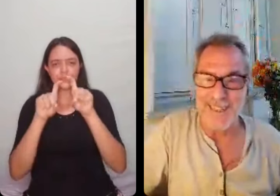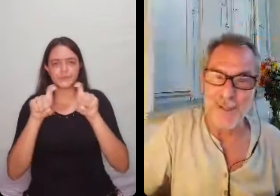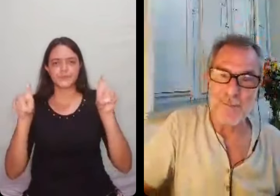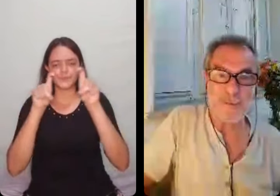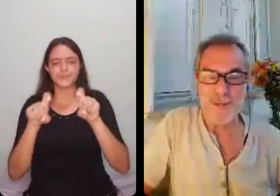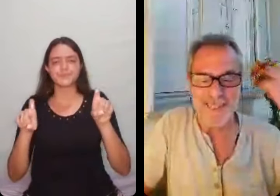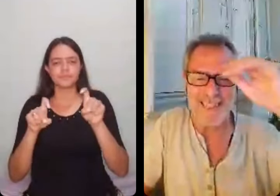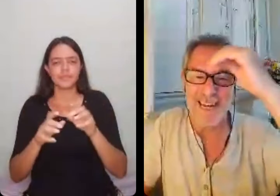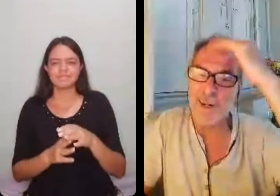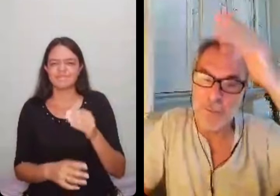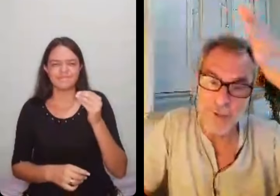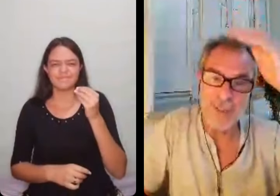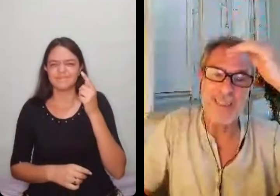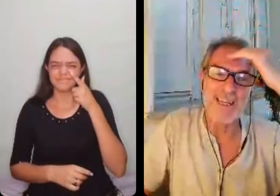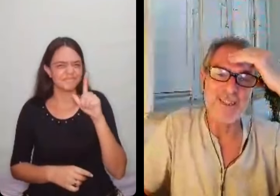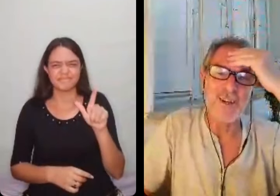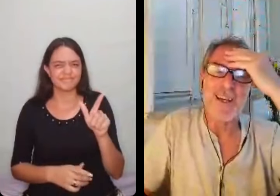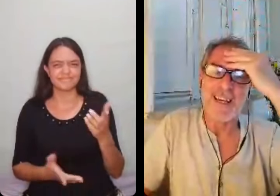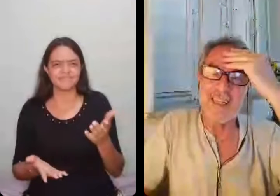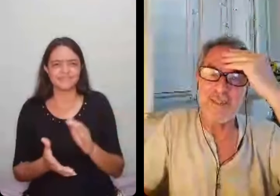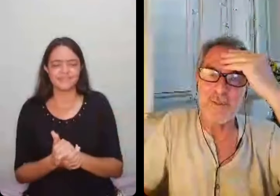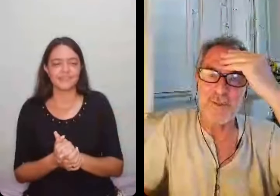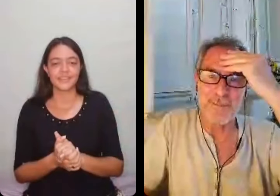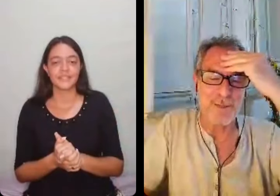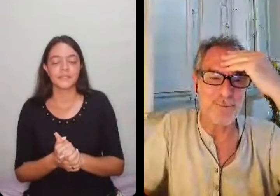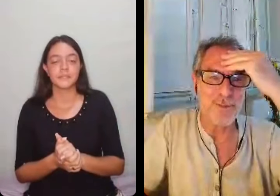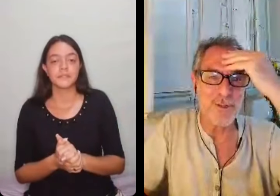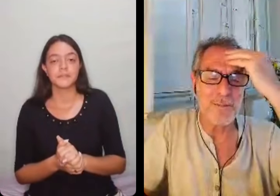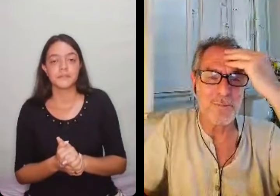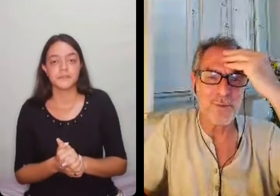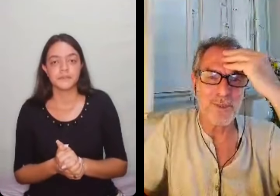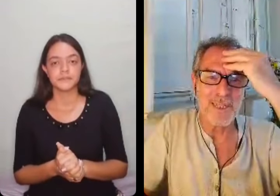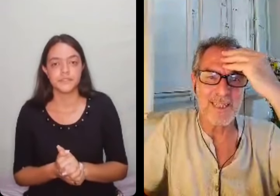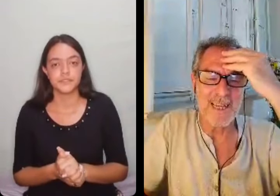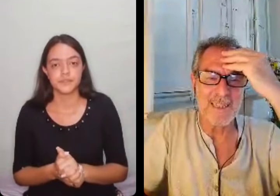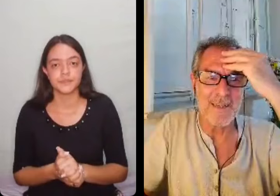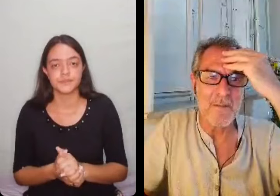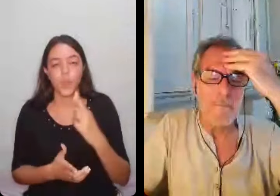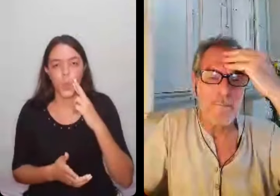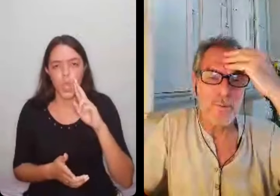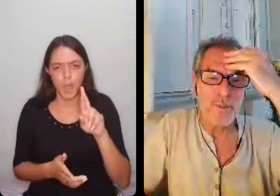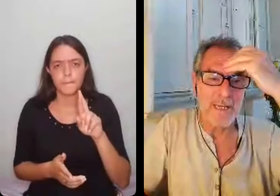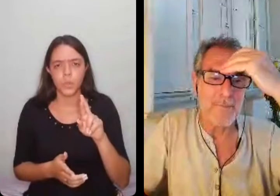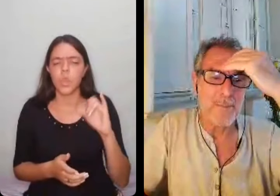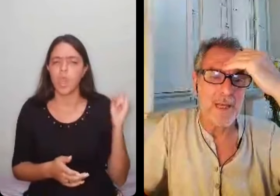conseguindo, depois vou tentar. Agora me vou concentrar nisso que você perguntou, que é muito interessante,